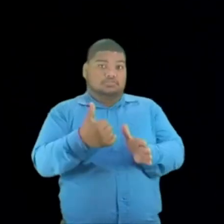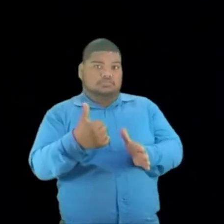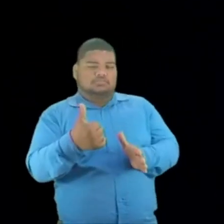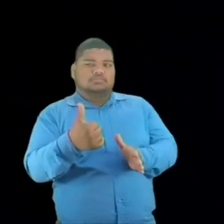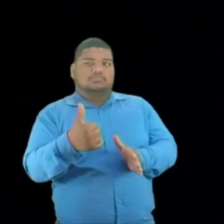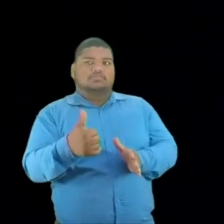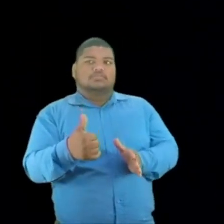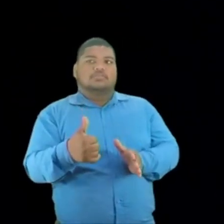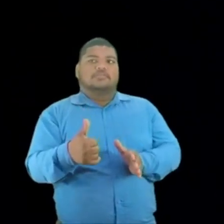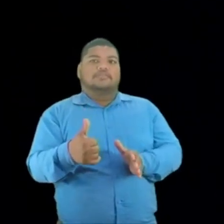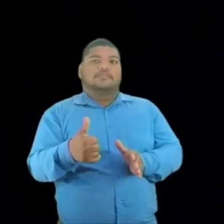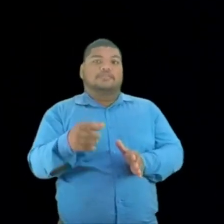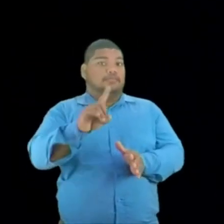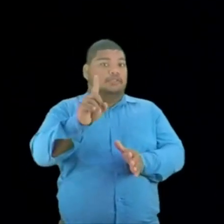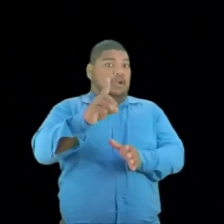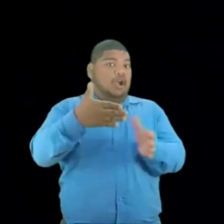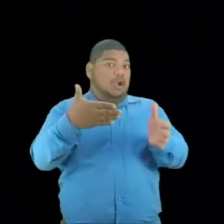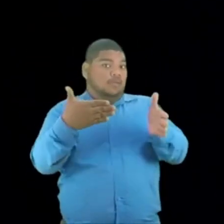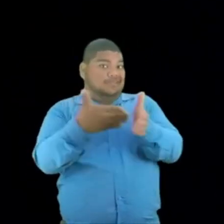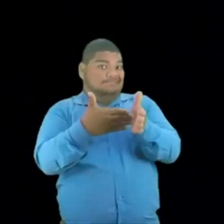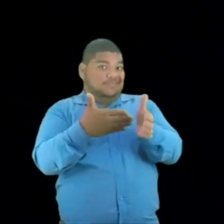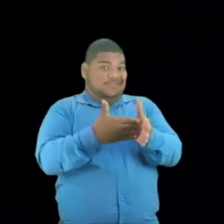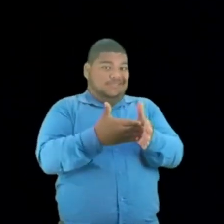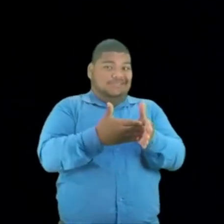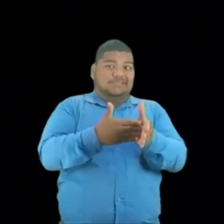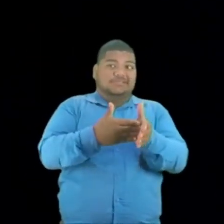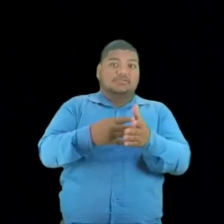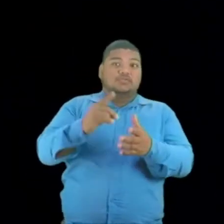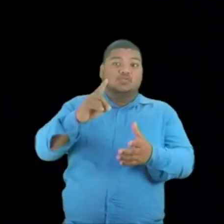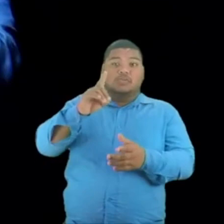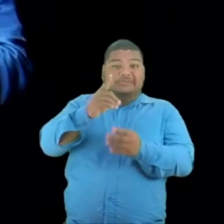nunca limite Deus à sua visão de vida.